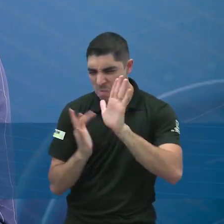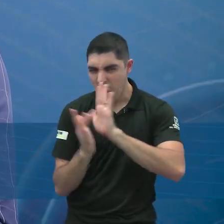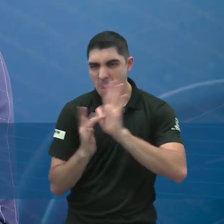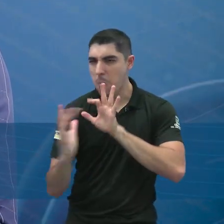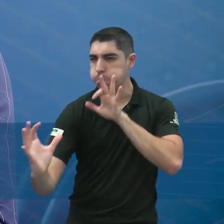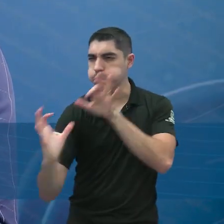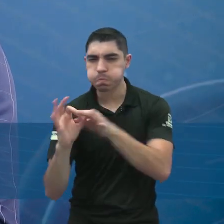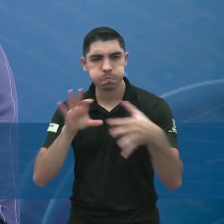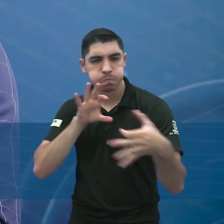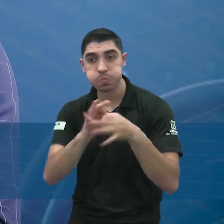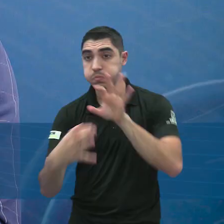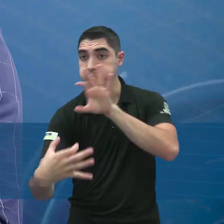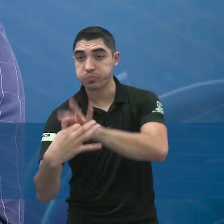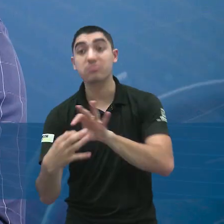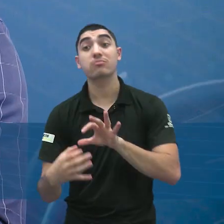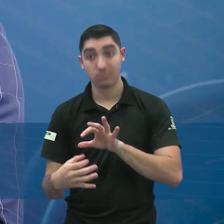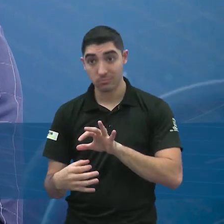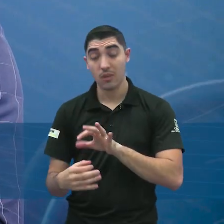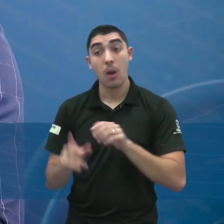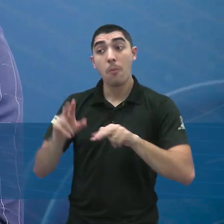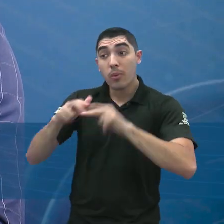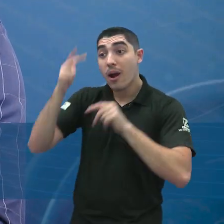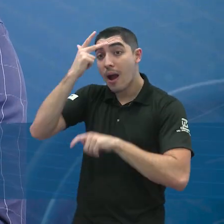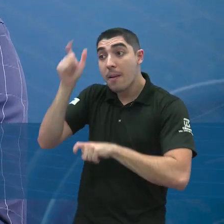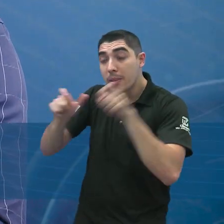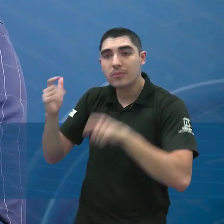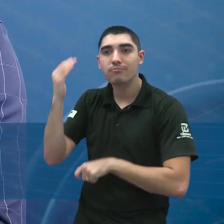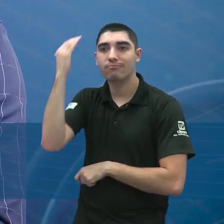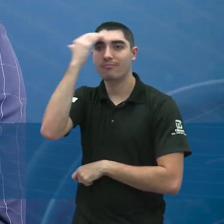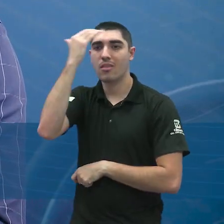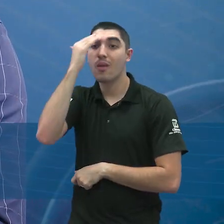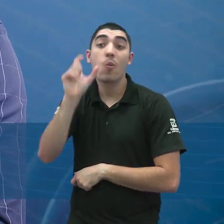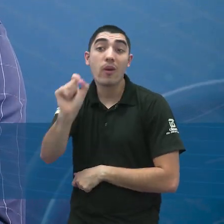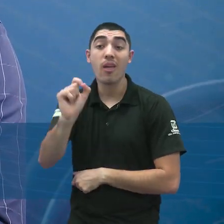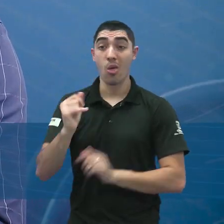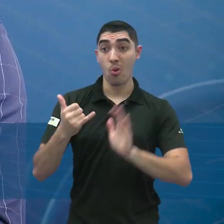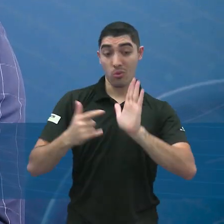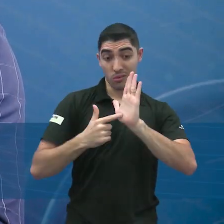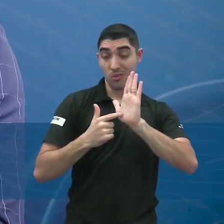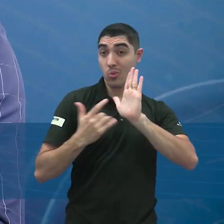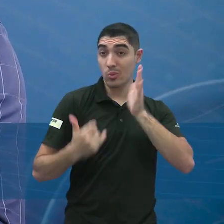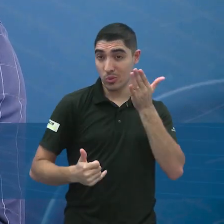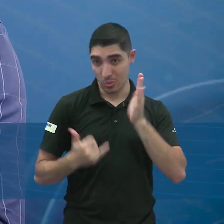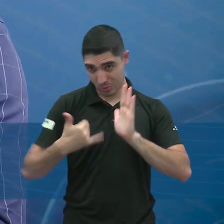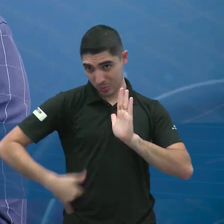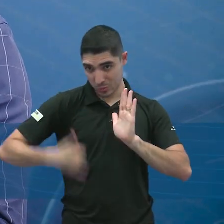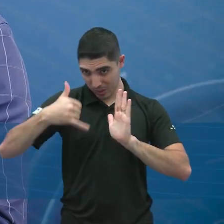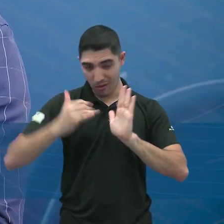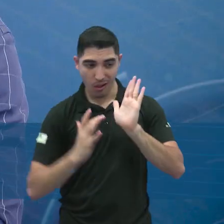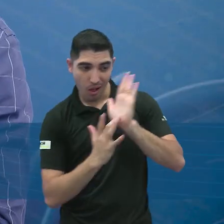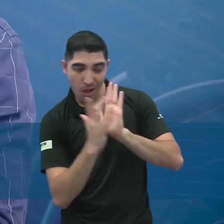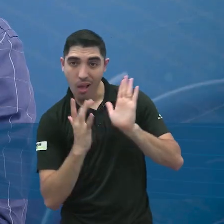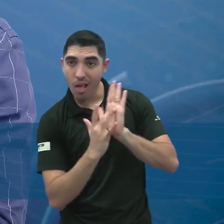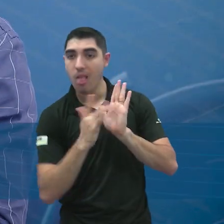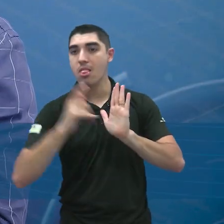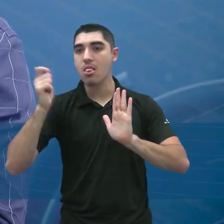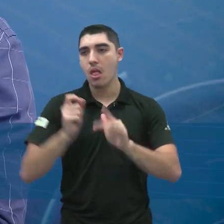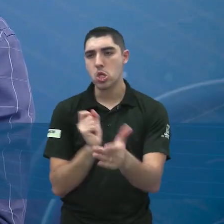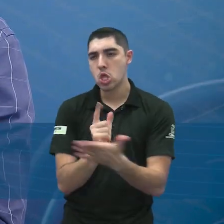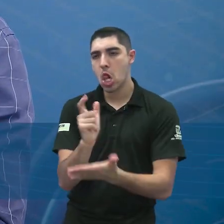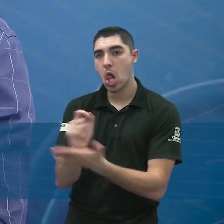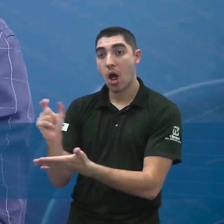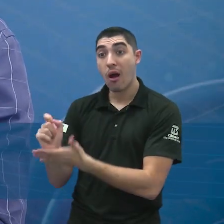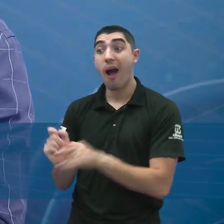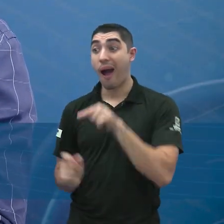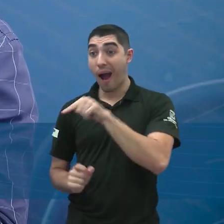que essa jornada é pelo celular, é no ponto físico, ele faz uma estratégia de uma jornada digital, é quem está conseguindo realmente